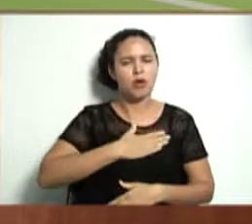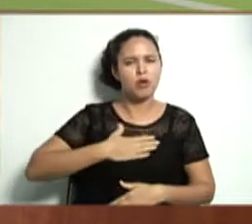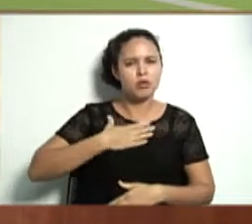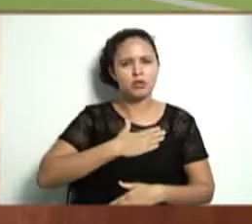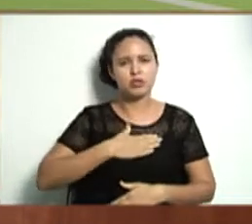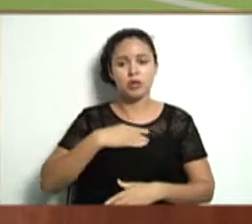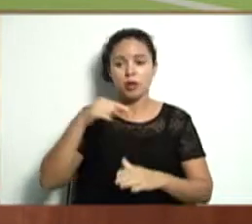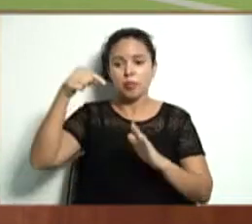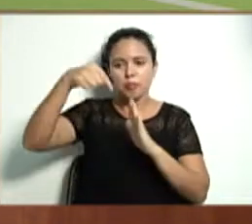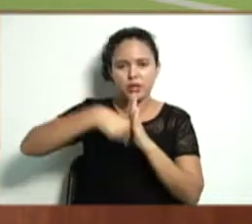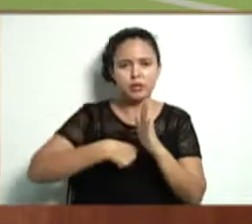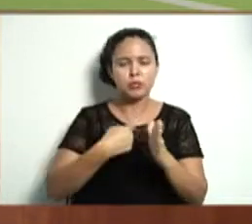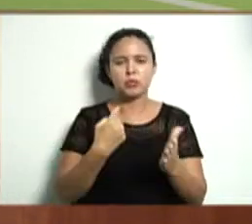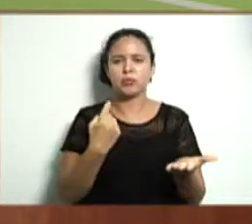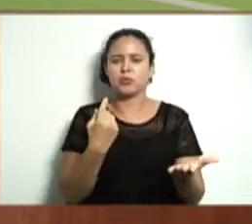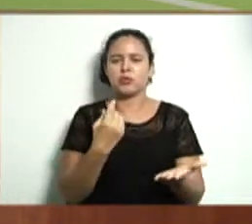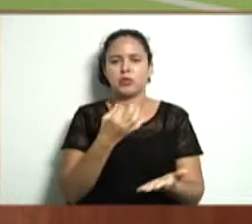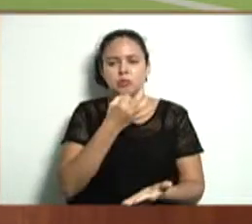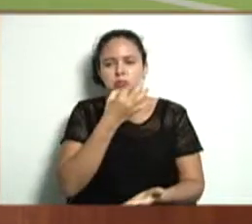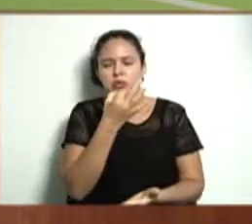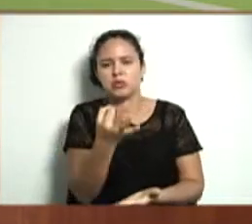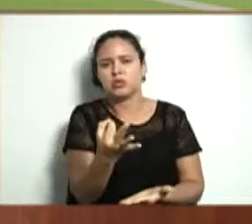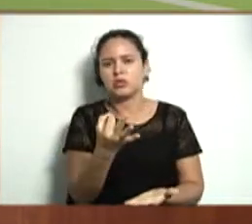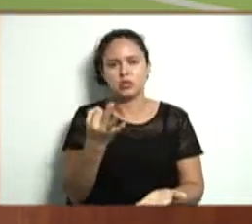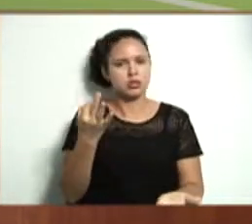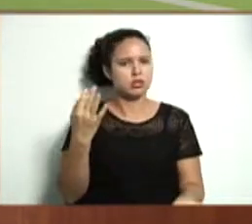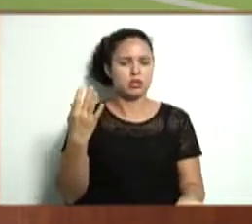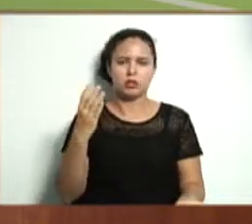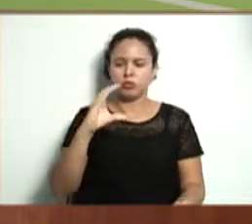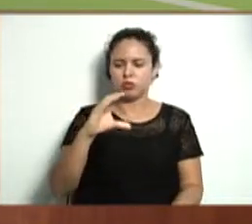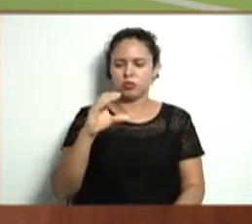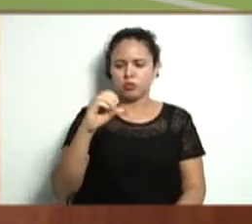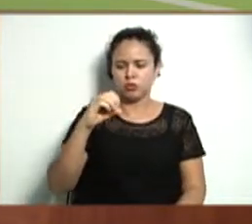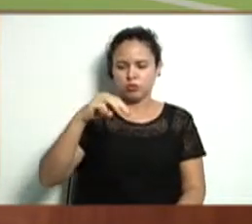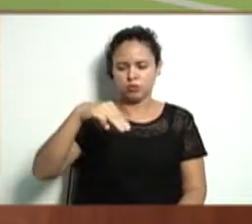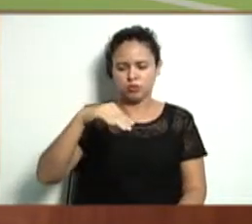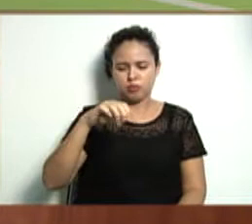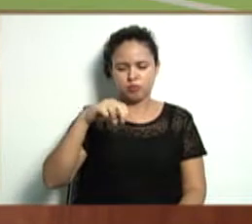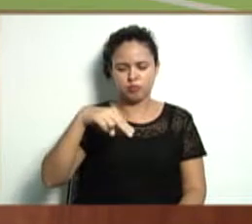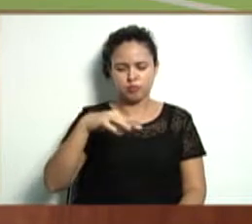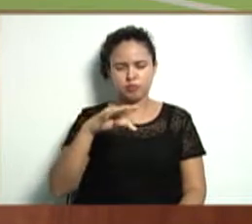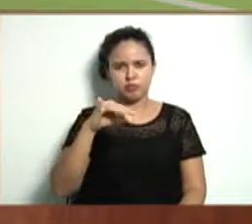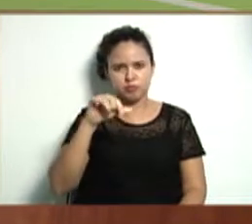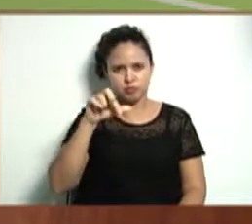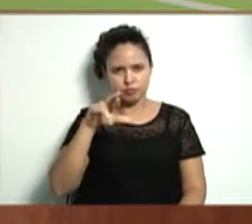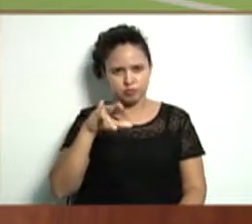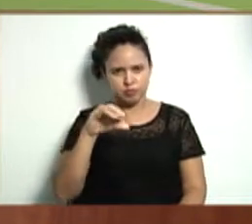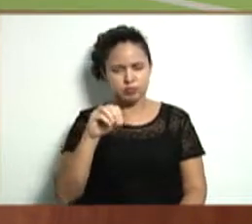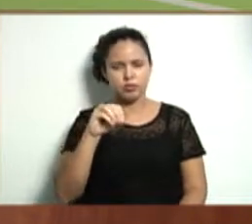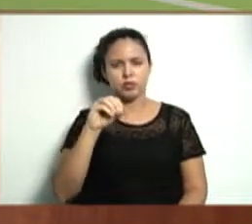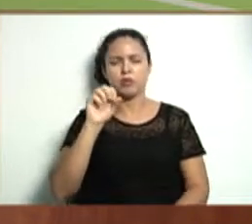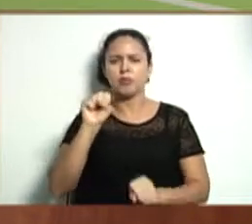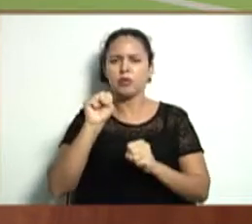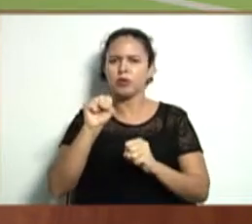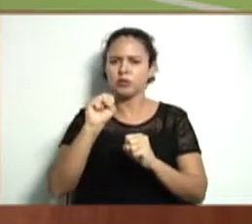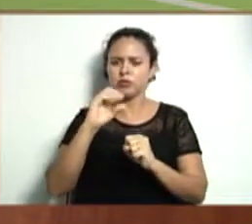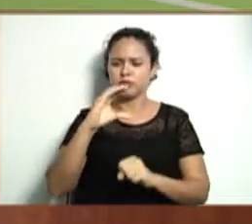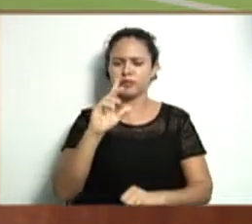uma pergunta, um comentário. Se você tiver algum comentário sobre algo que está sendo falado, pode mandar no